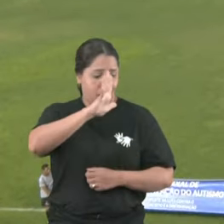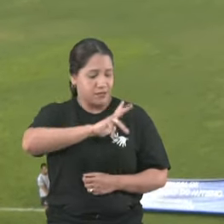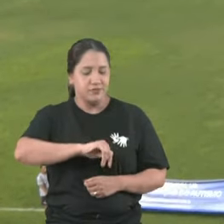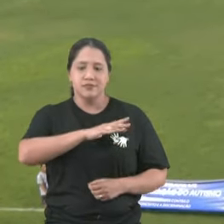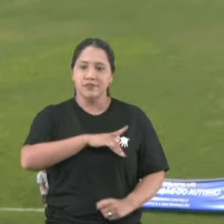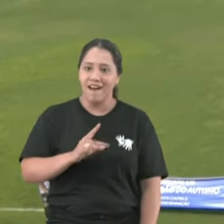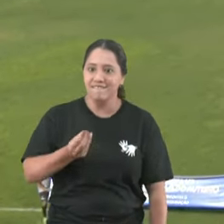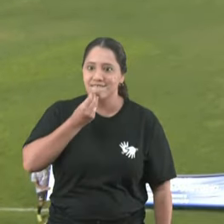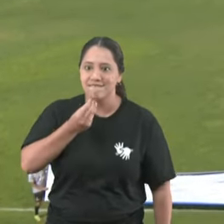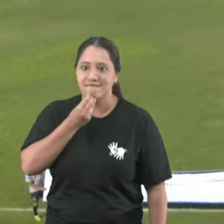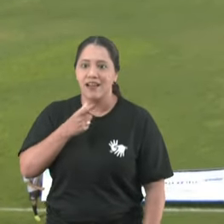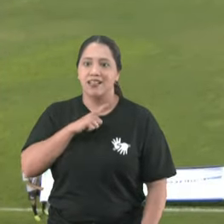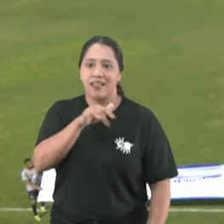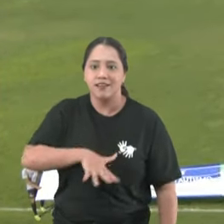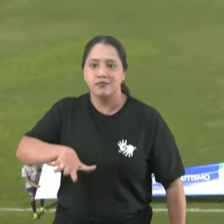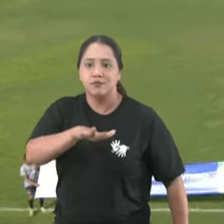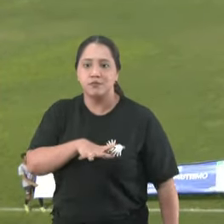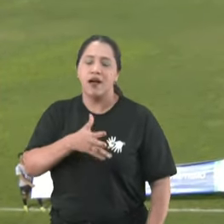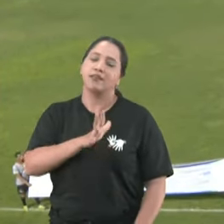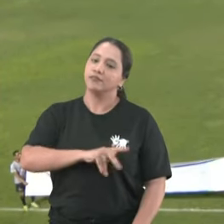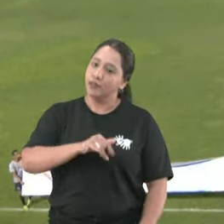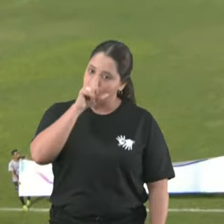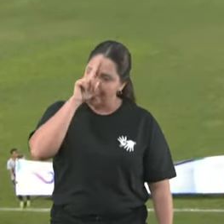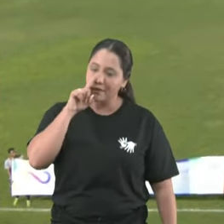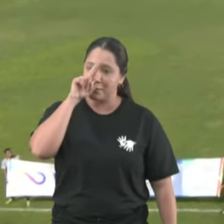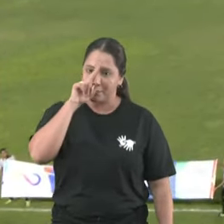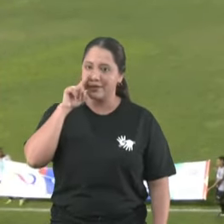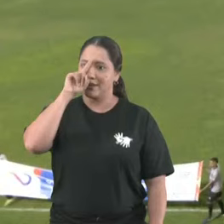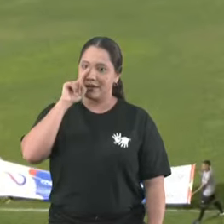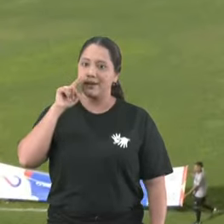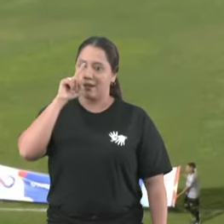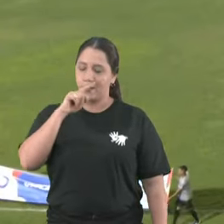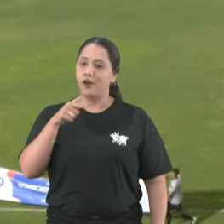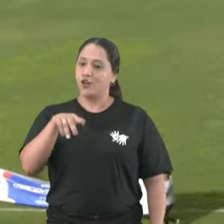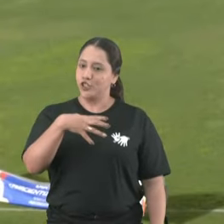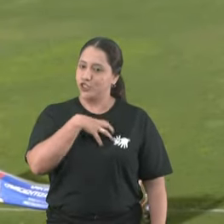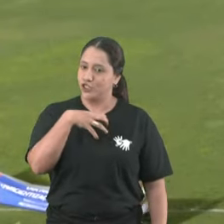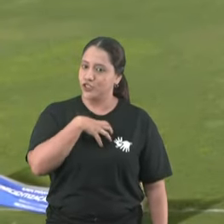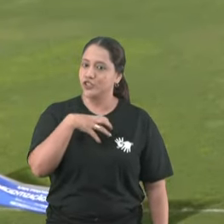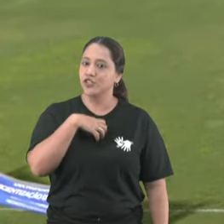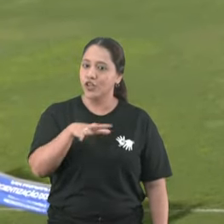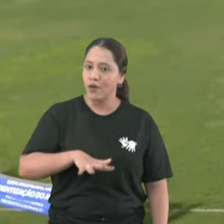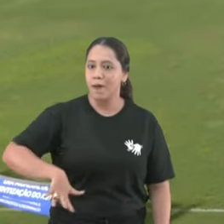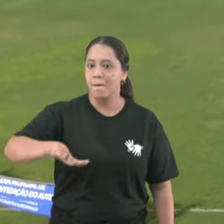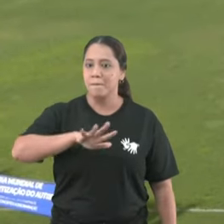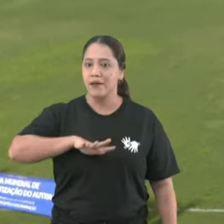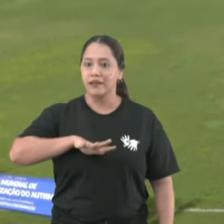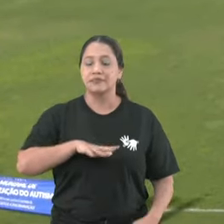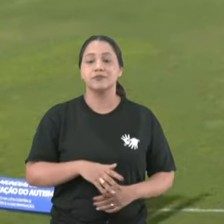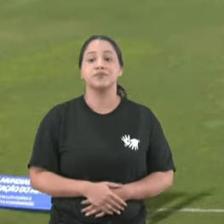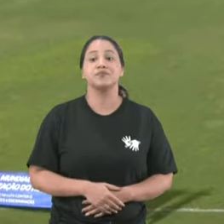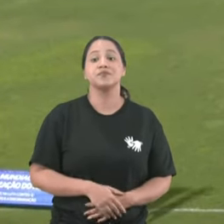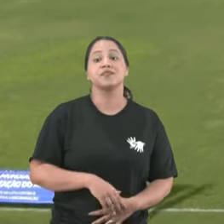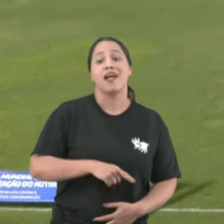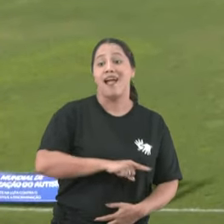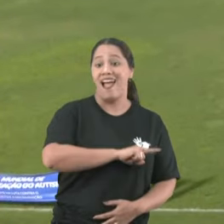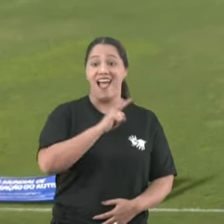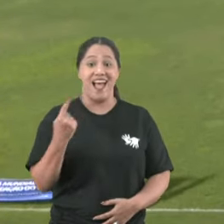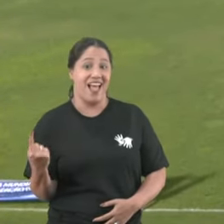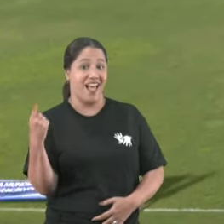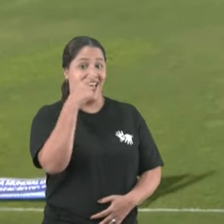possibilidade de ter espaço, e o CRB é muito perigoso nesse sentido, com esse espaço. Lá pelo lado do